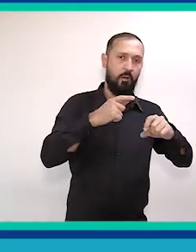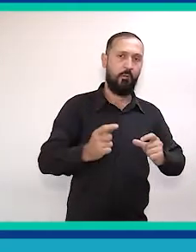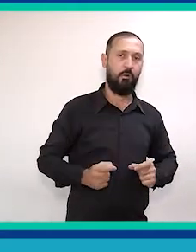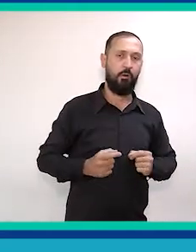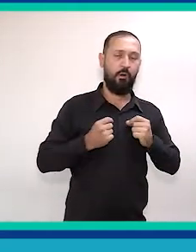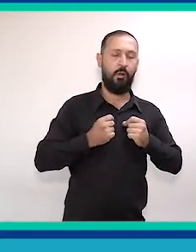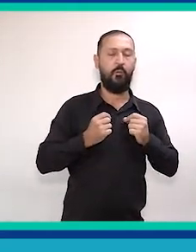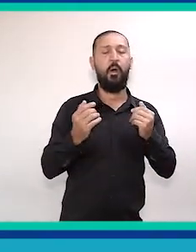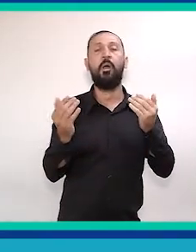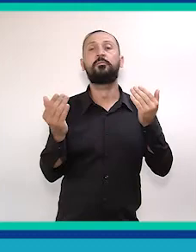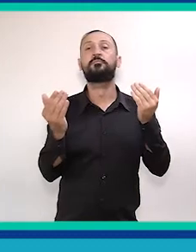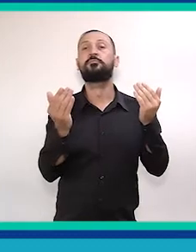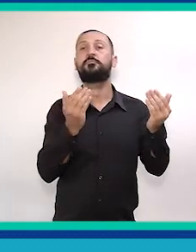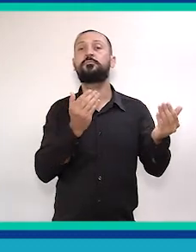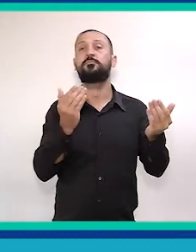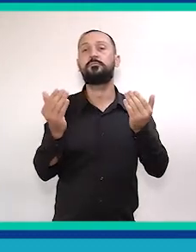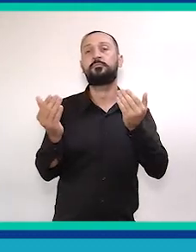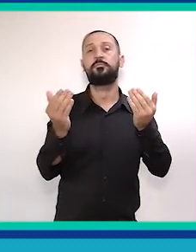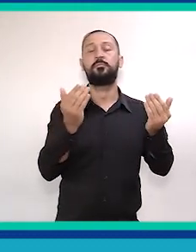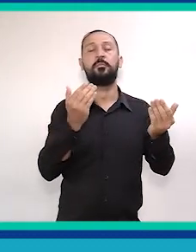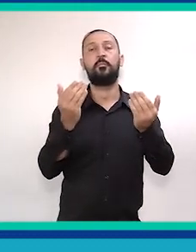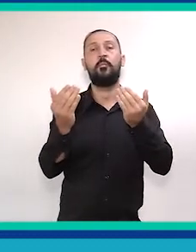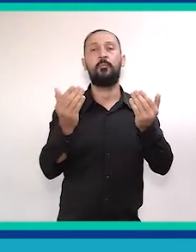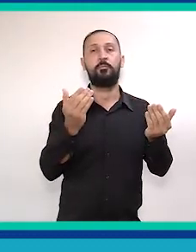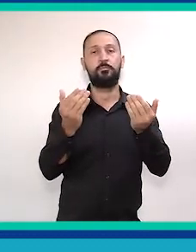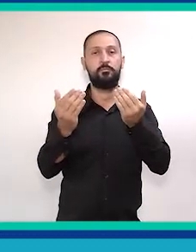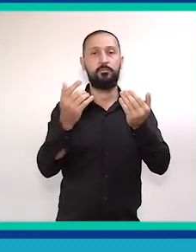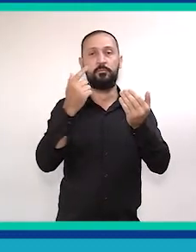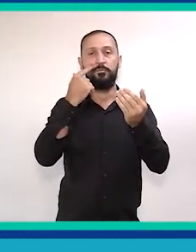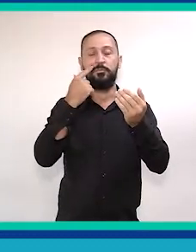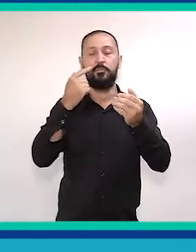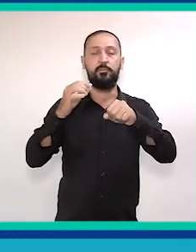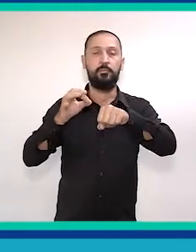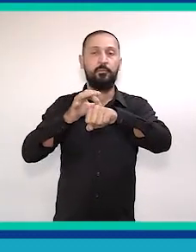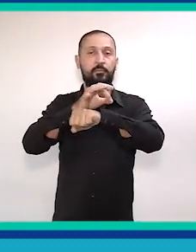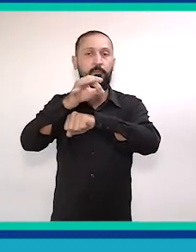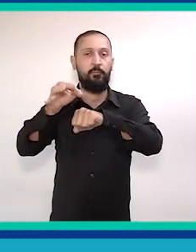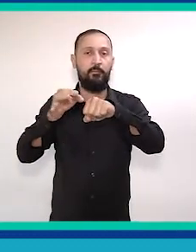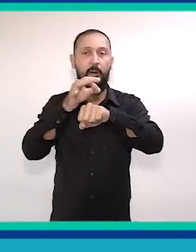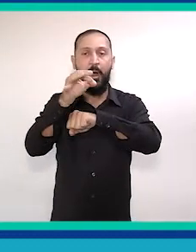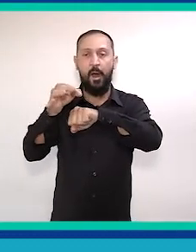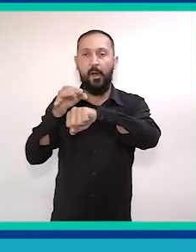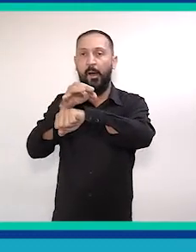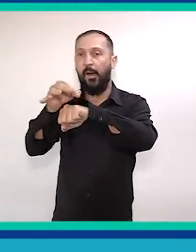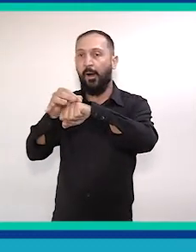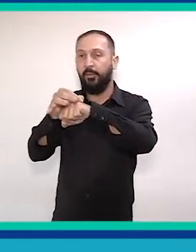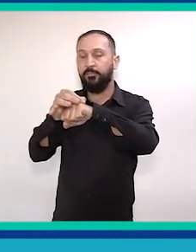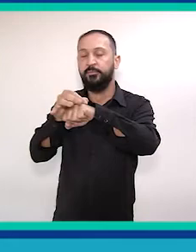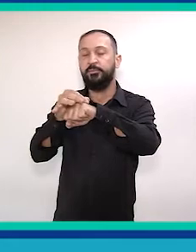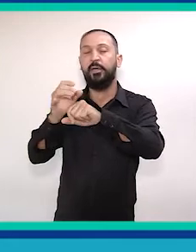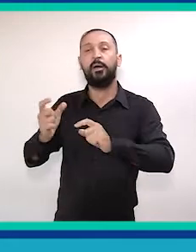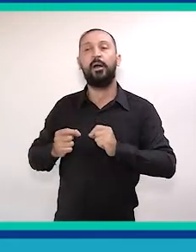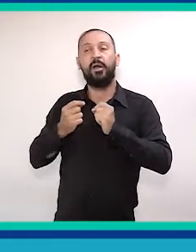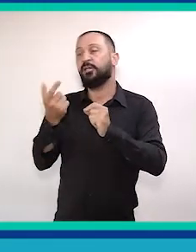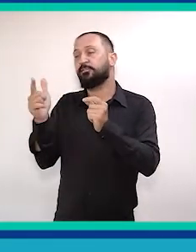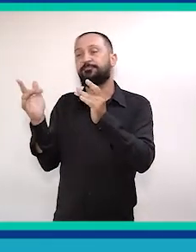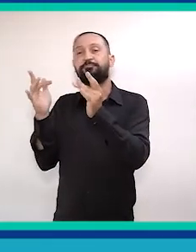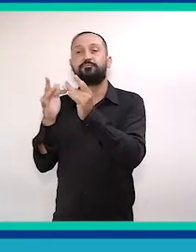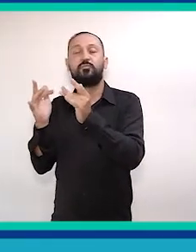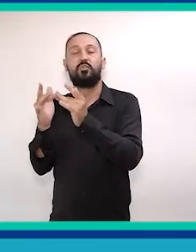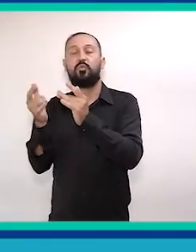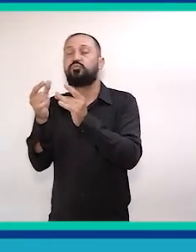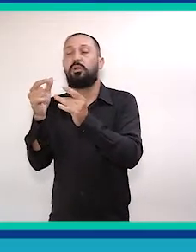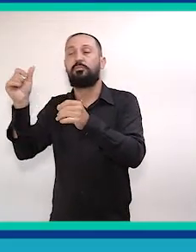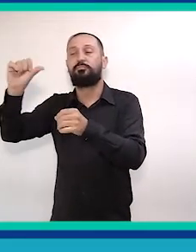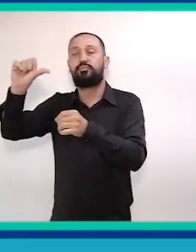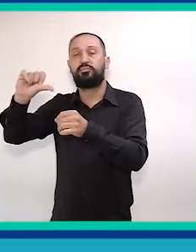células cancerígenas e comparando justamente com as células cancerígenas que cresceram sem o